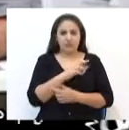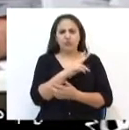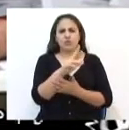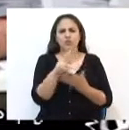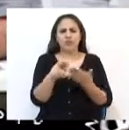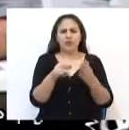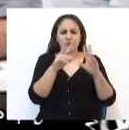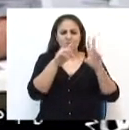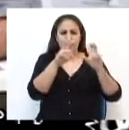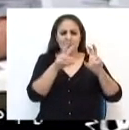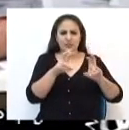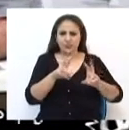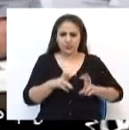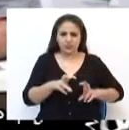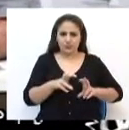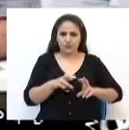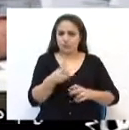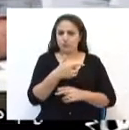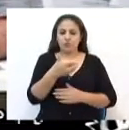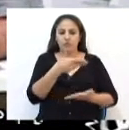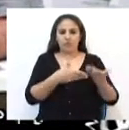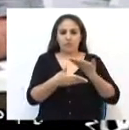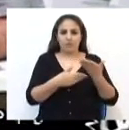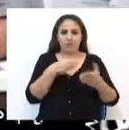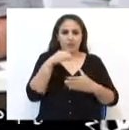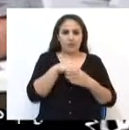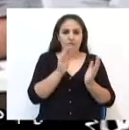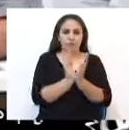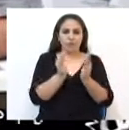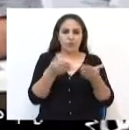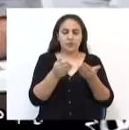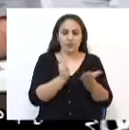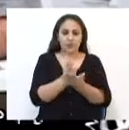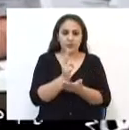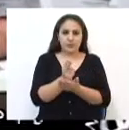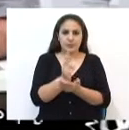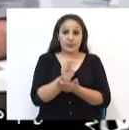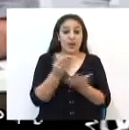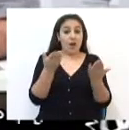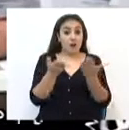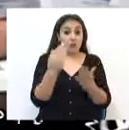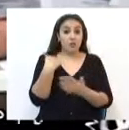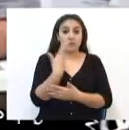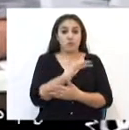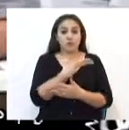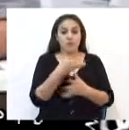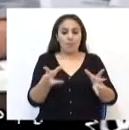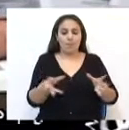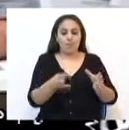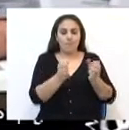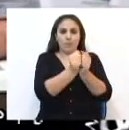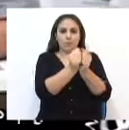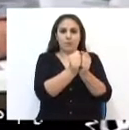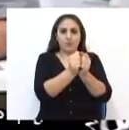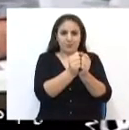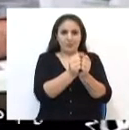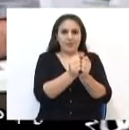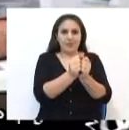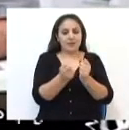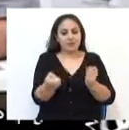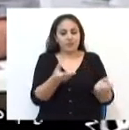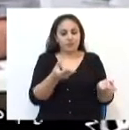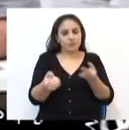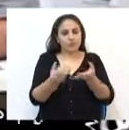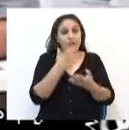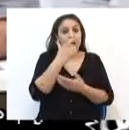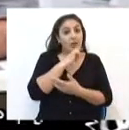Tinha vários assuntos que não estavam contemplados nas comissões permanentes. Agora nós atualizamos e quero